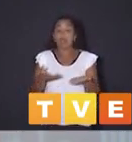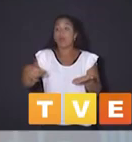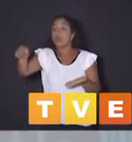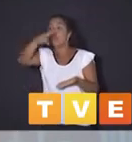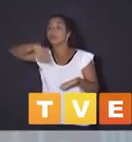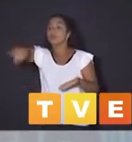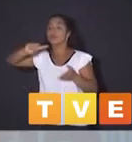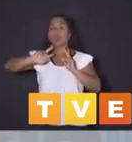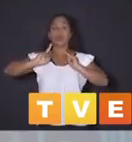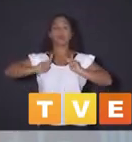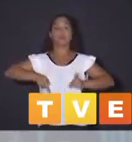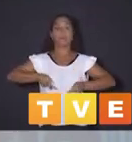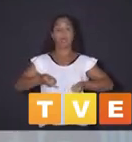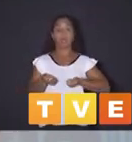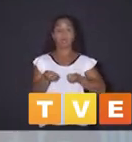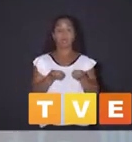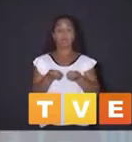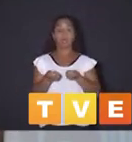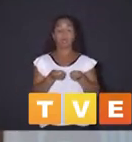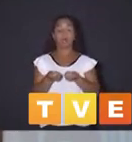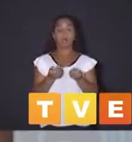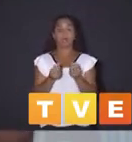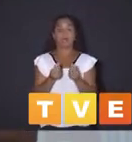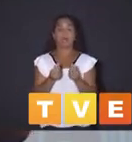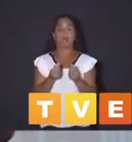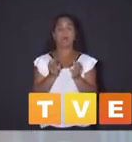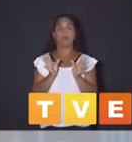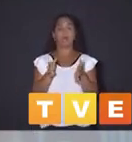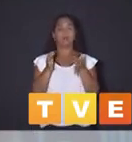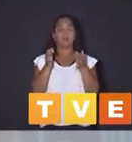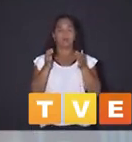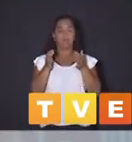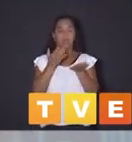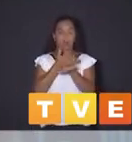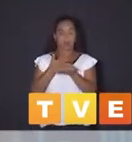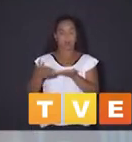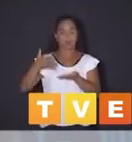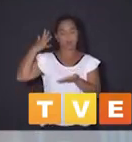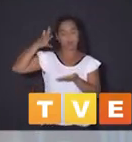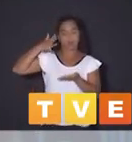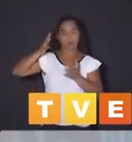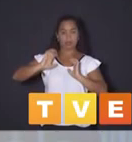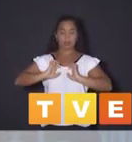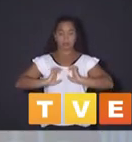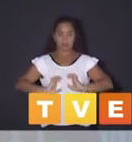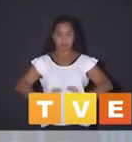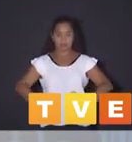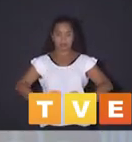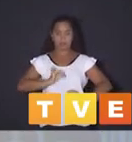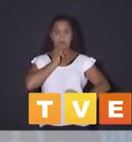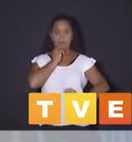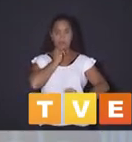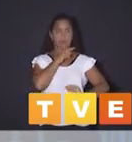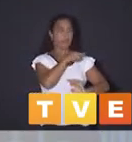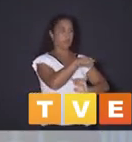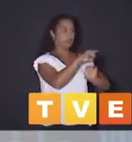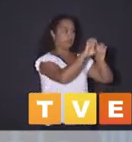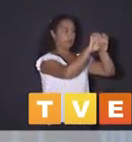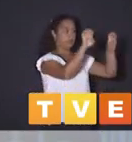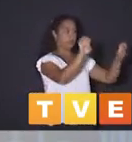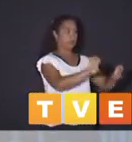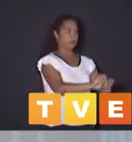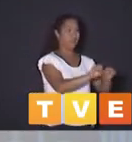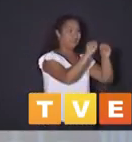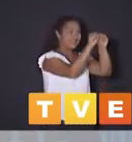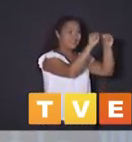eu comecei a falar sobre a ética de como você vê esse sistema inteligente é machista